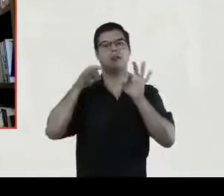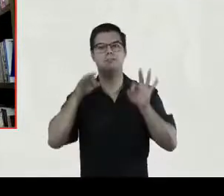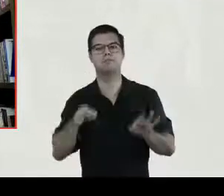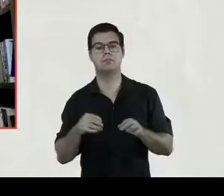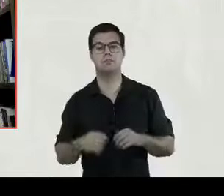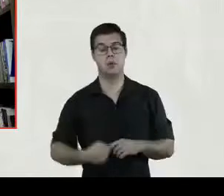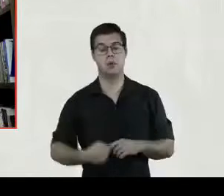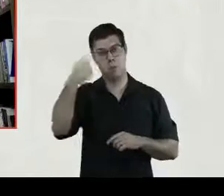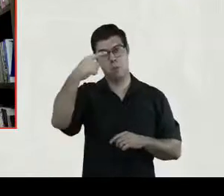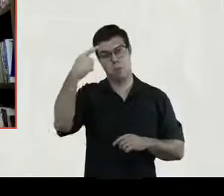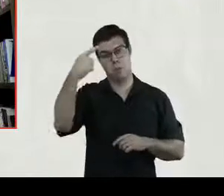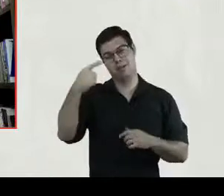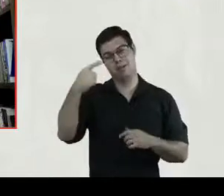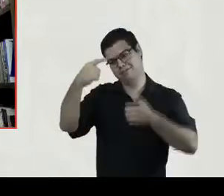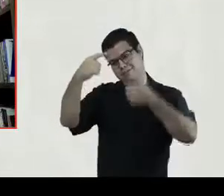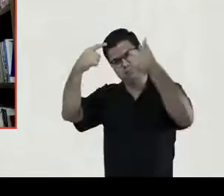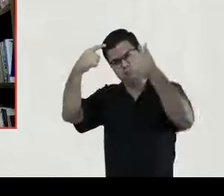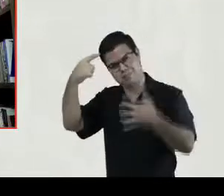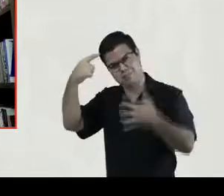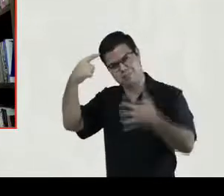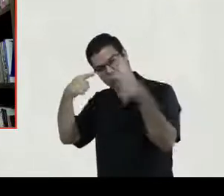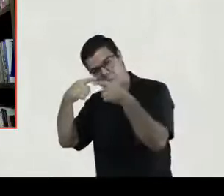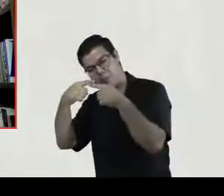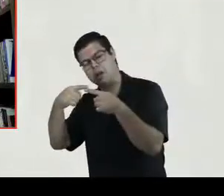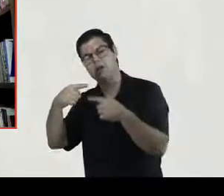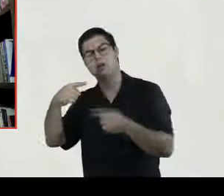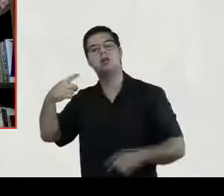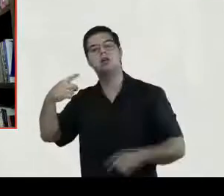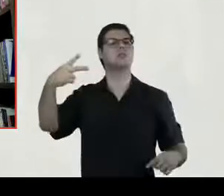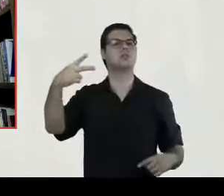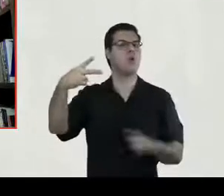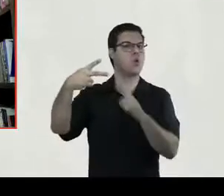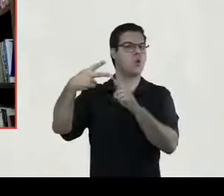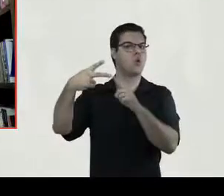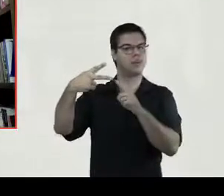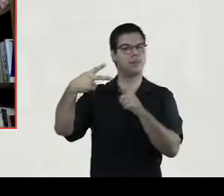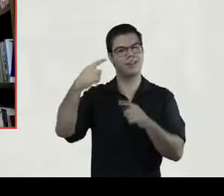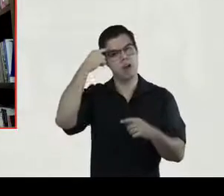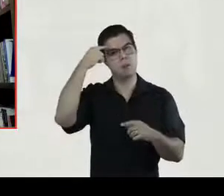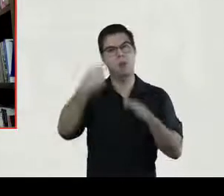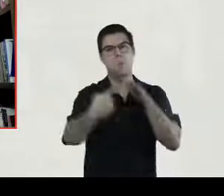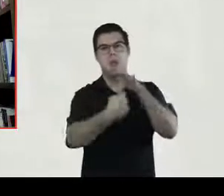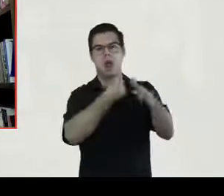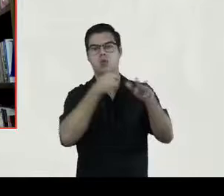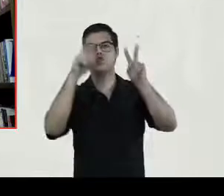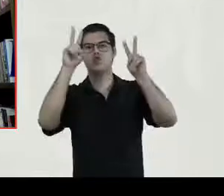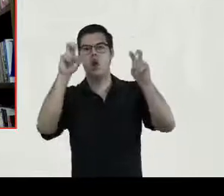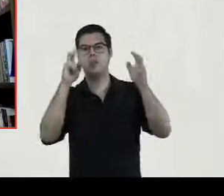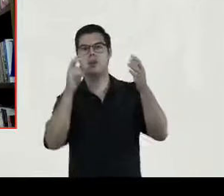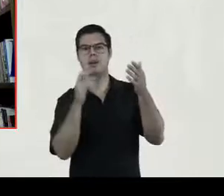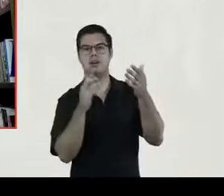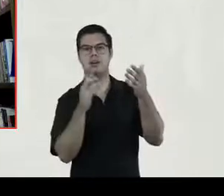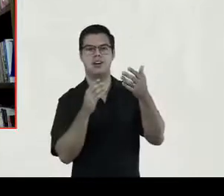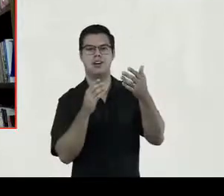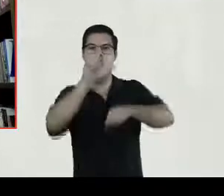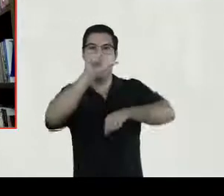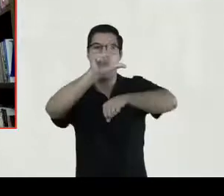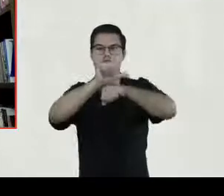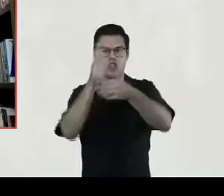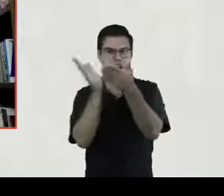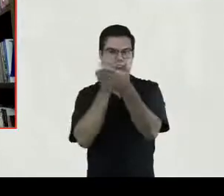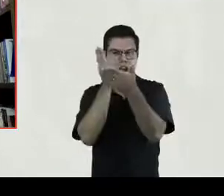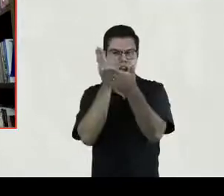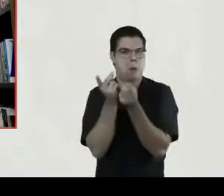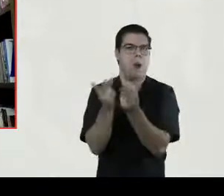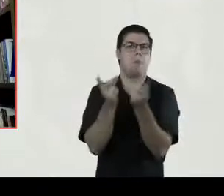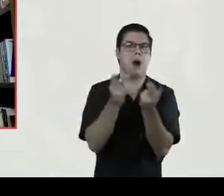eu queria falar. A segunda, já respondendo à pergunta das livrarias, eu acho que sim, a gente vê muitas